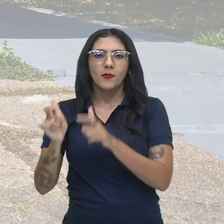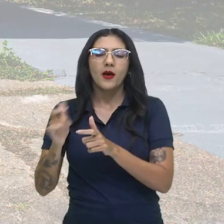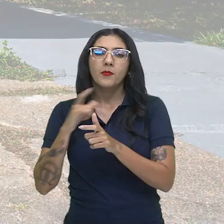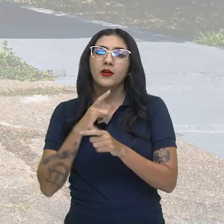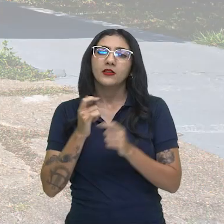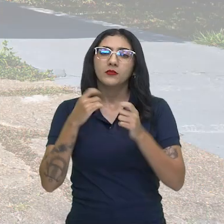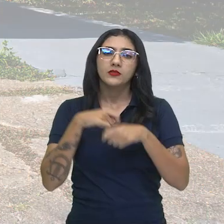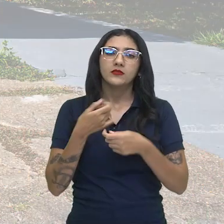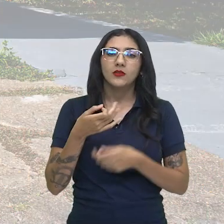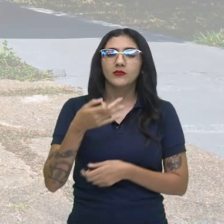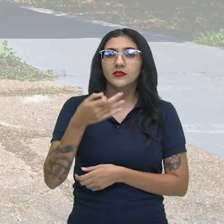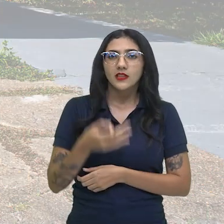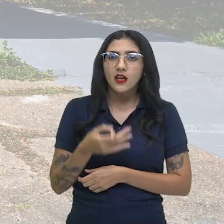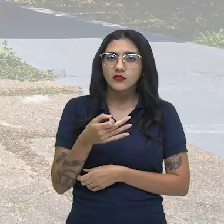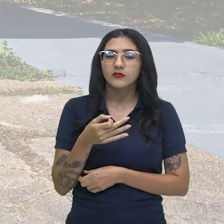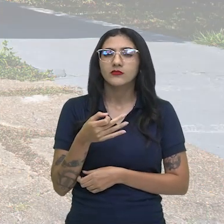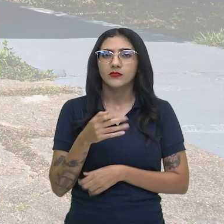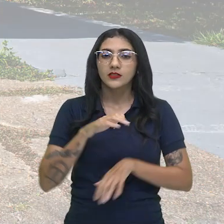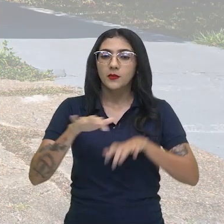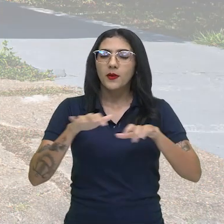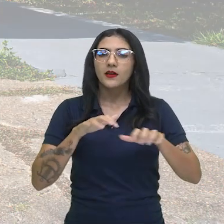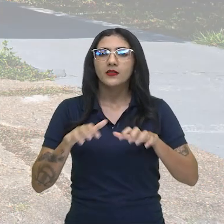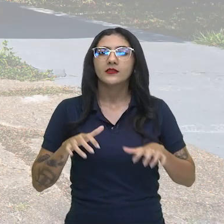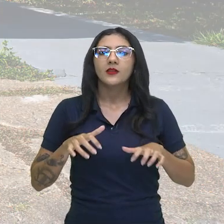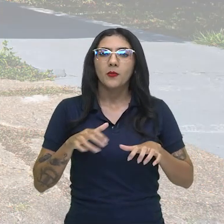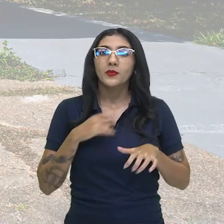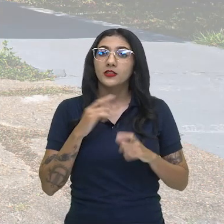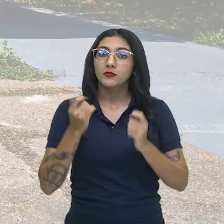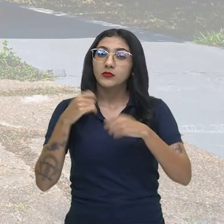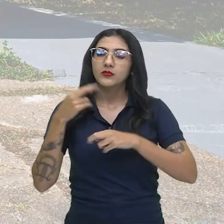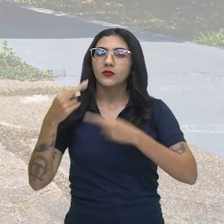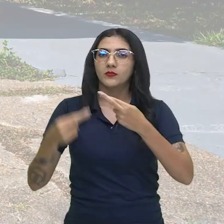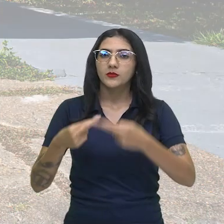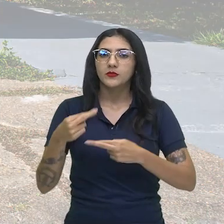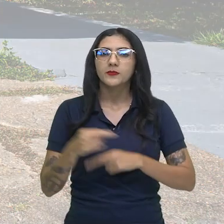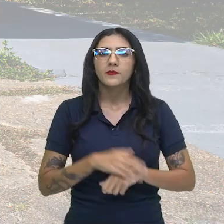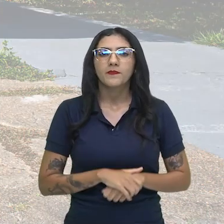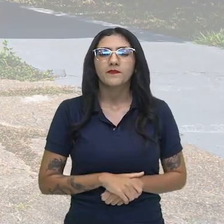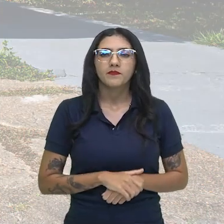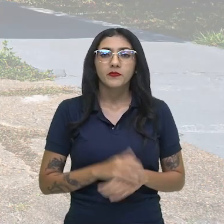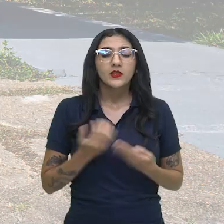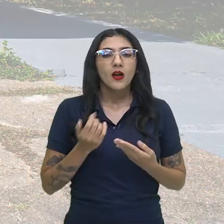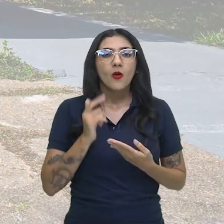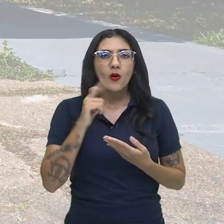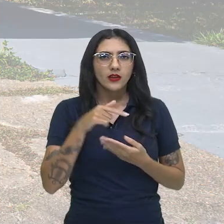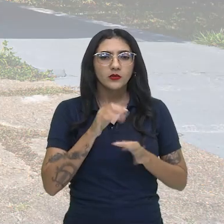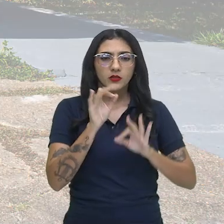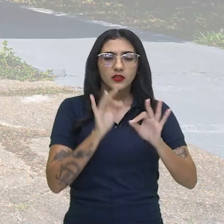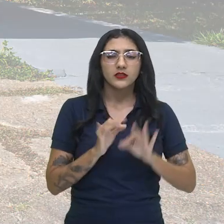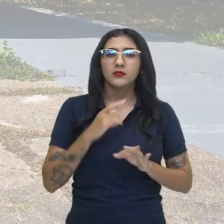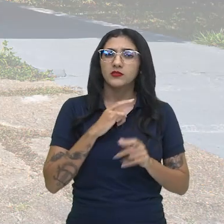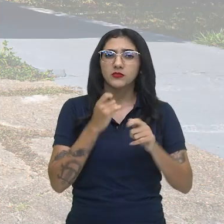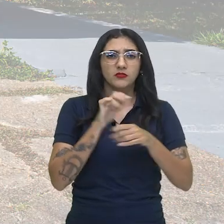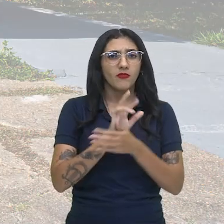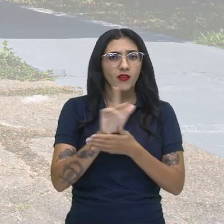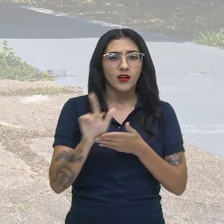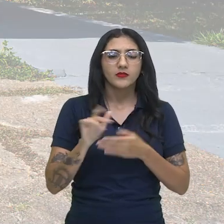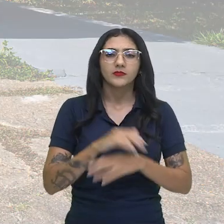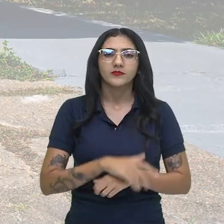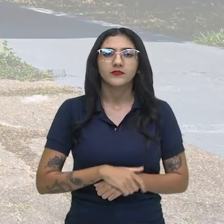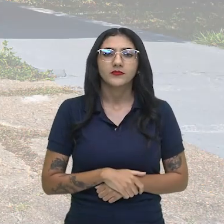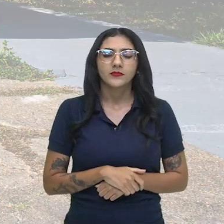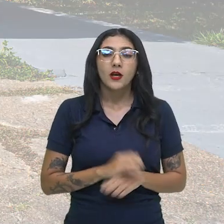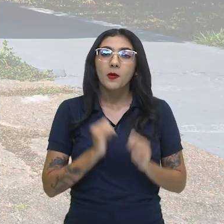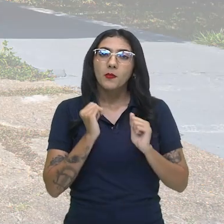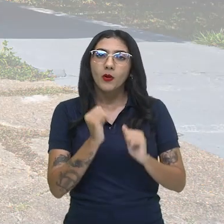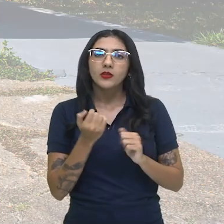com a finalidade deles serem reciclados, né? Então, essa coleta ela pode ser feita de diversas maneiras. Pode ser feita